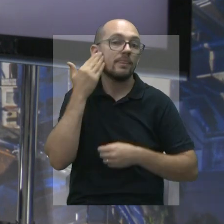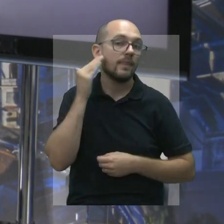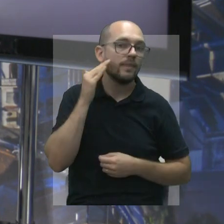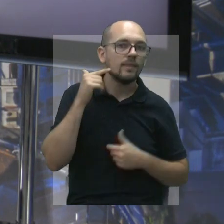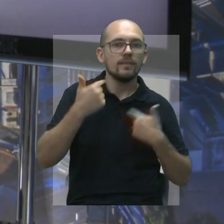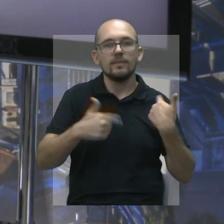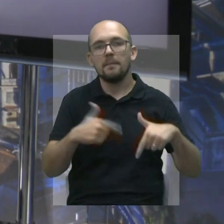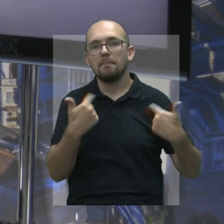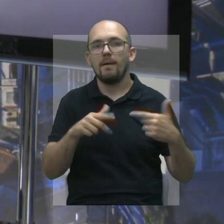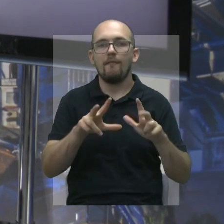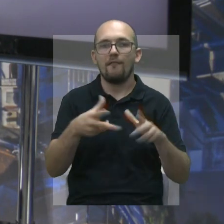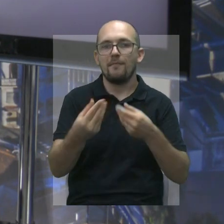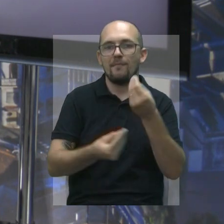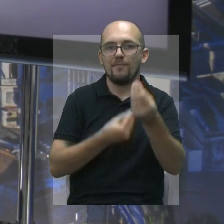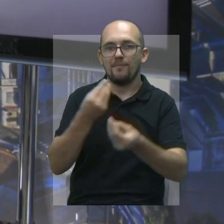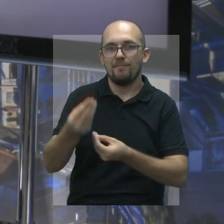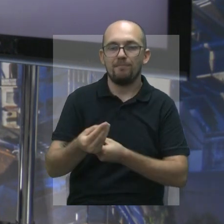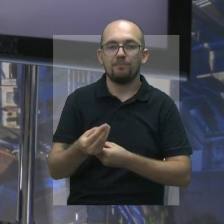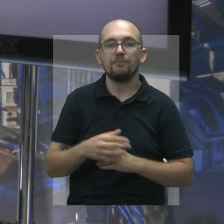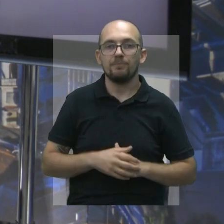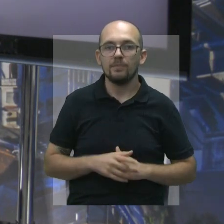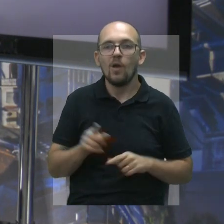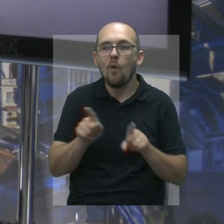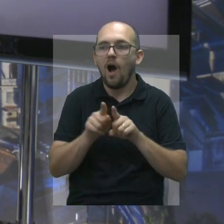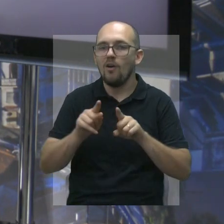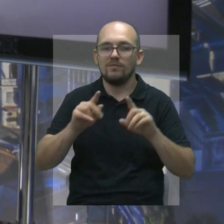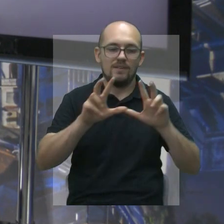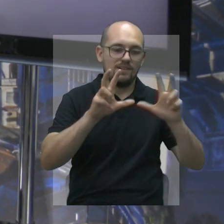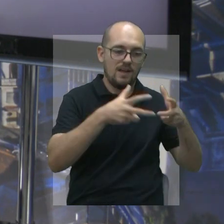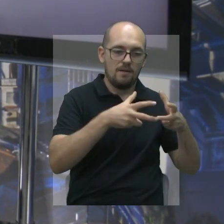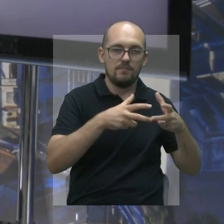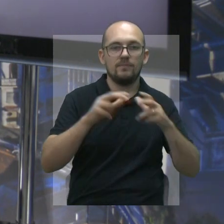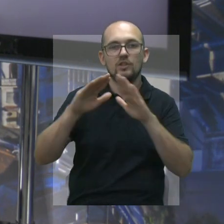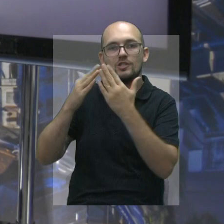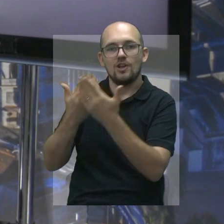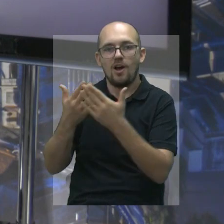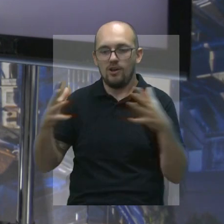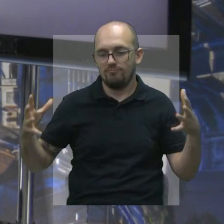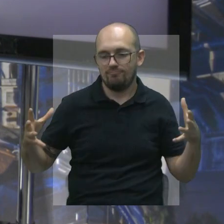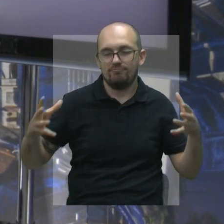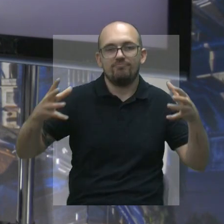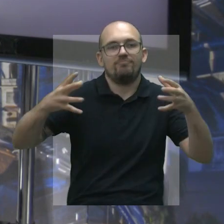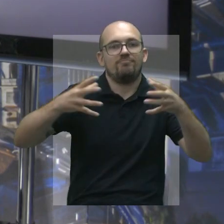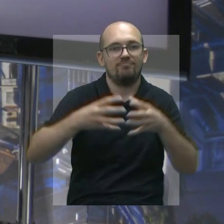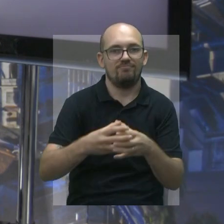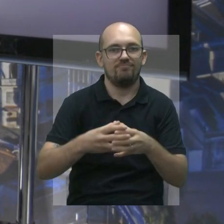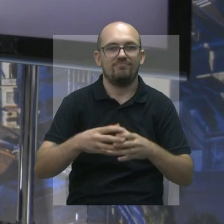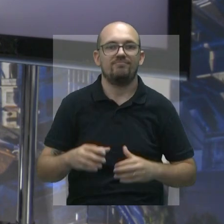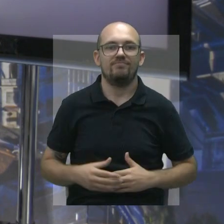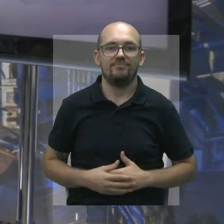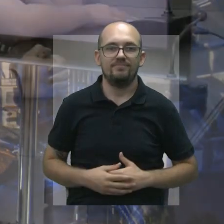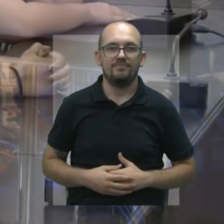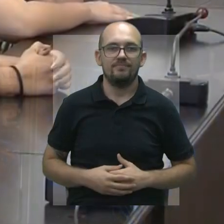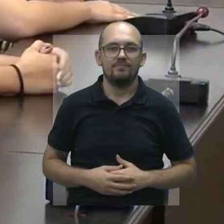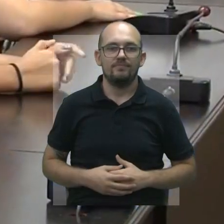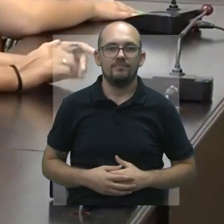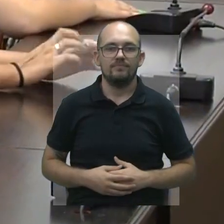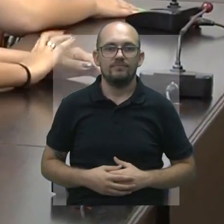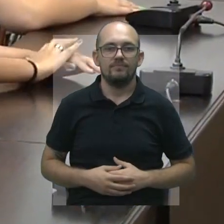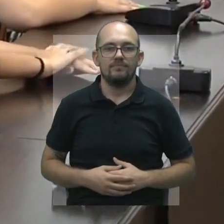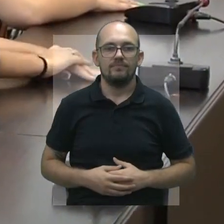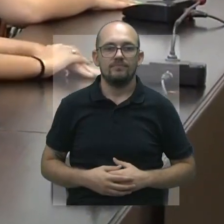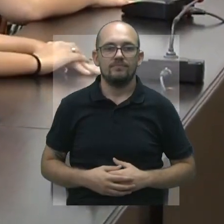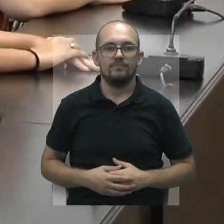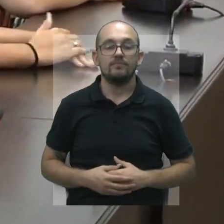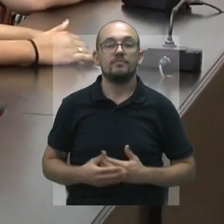sobre o funcionamento da casa. É a aproximação entre Câmara Municipal e comunidade sendo colocada em prática. Saem